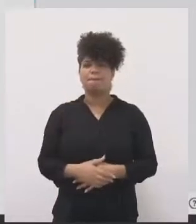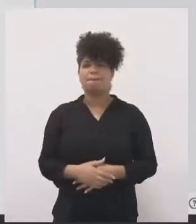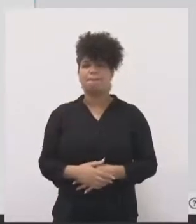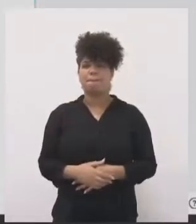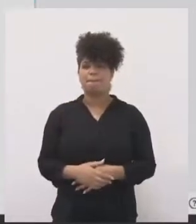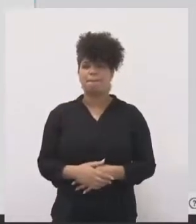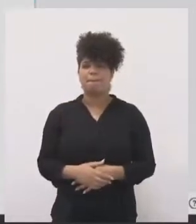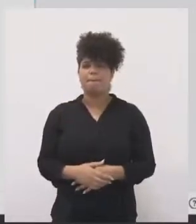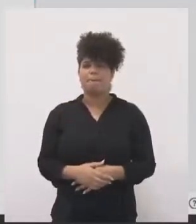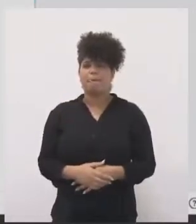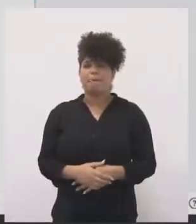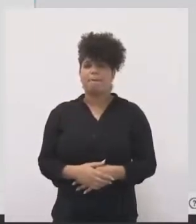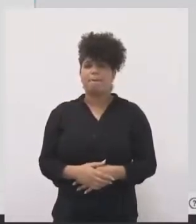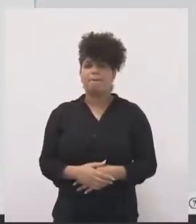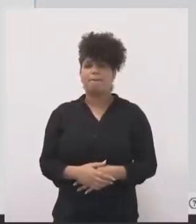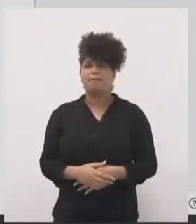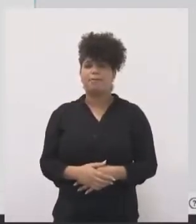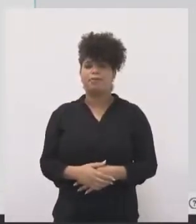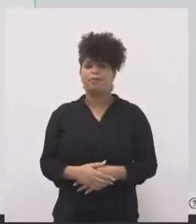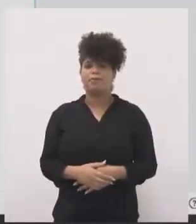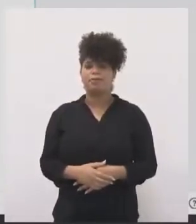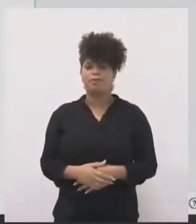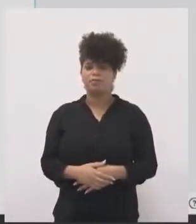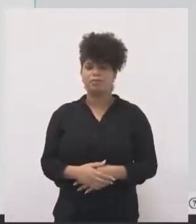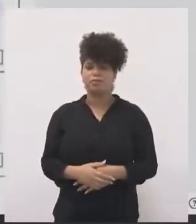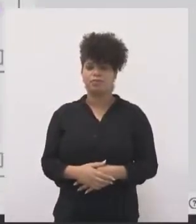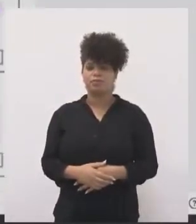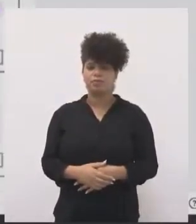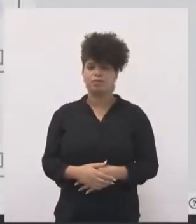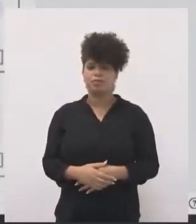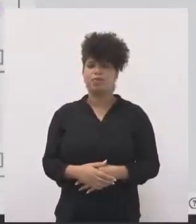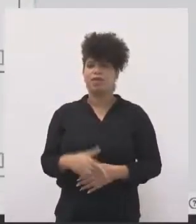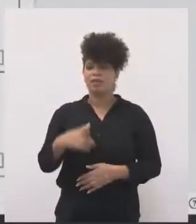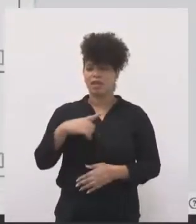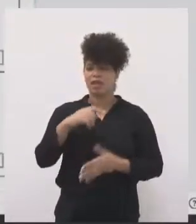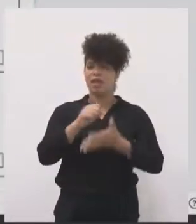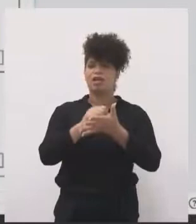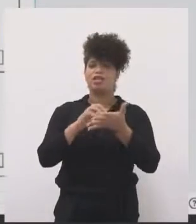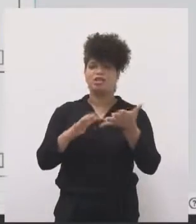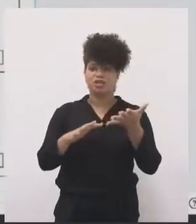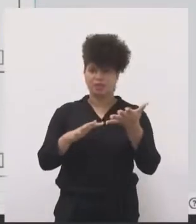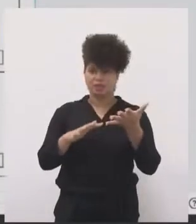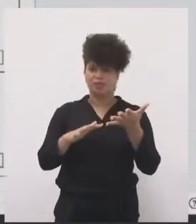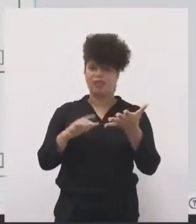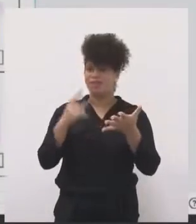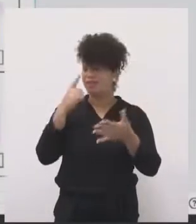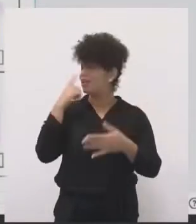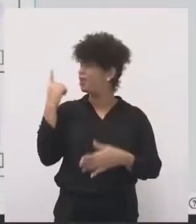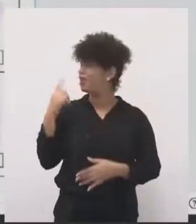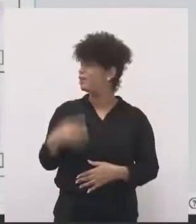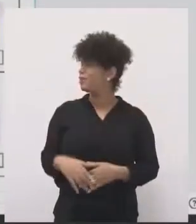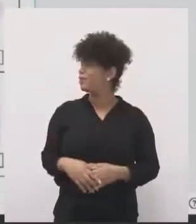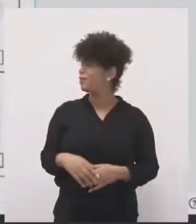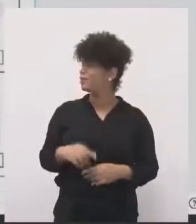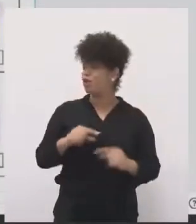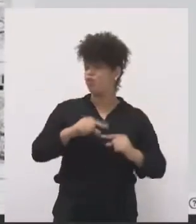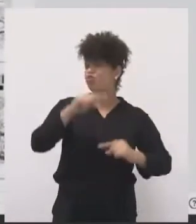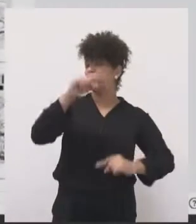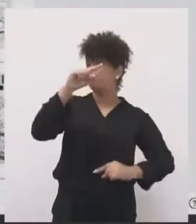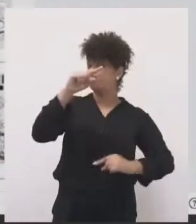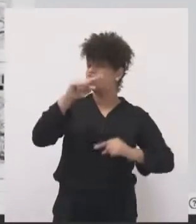não bagunçar aquela. Eu tenho atividades relacionadas a tamanho,